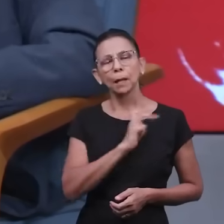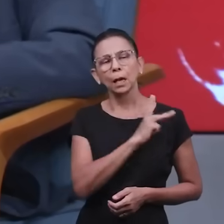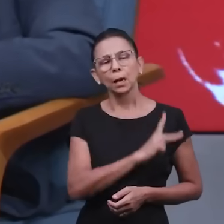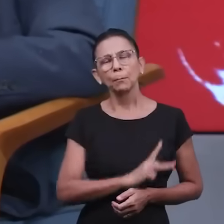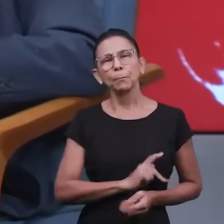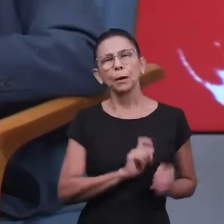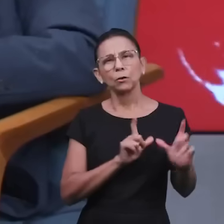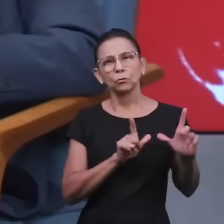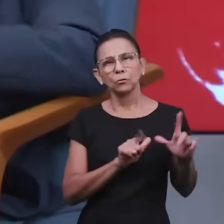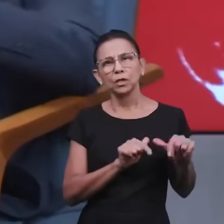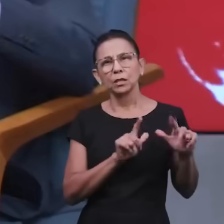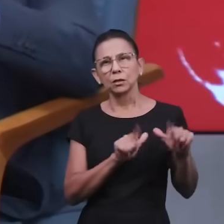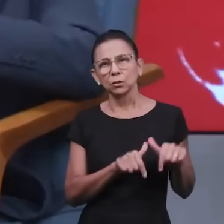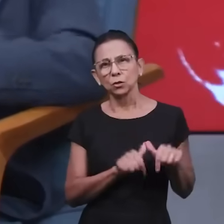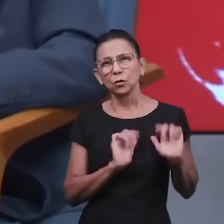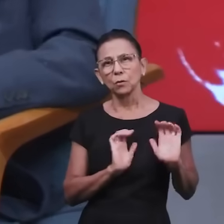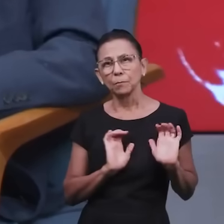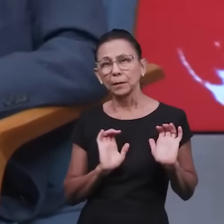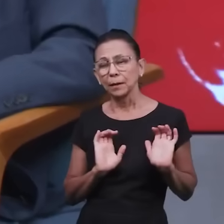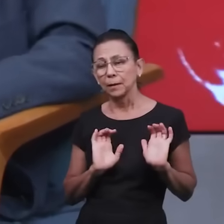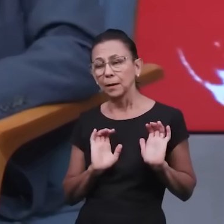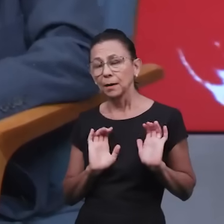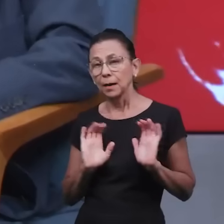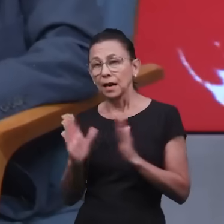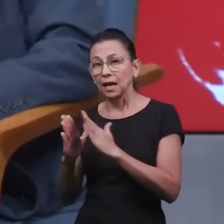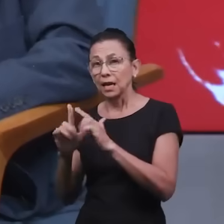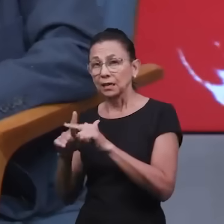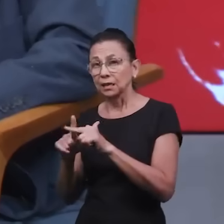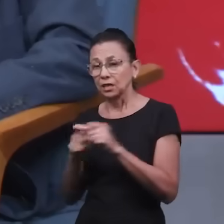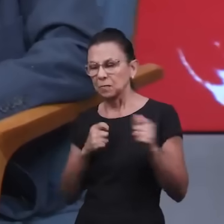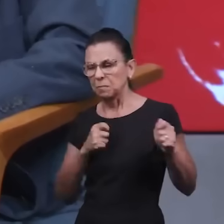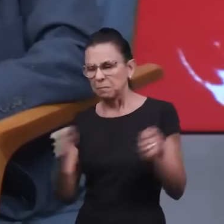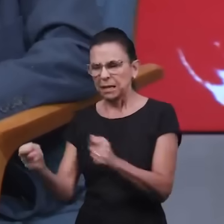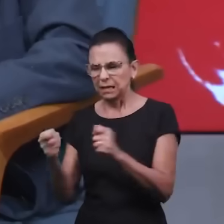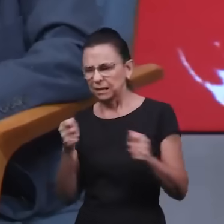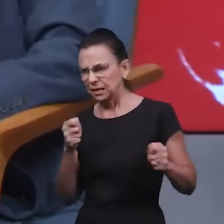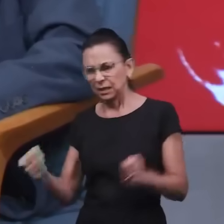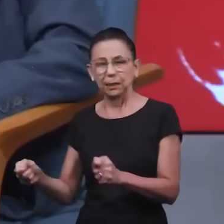experiência. E nessa experiência,